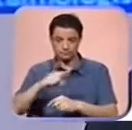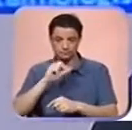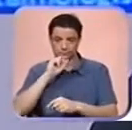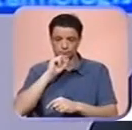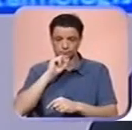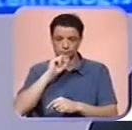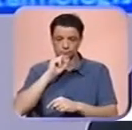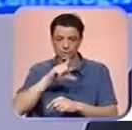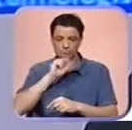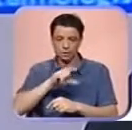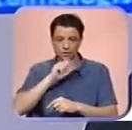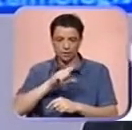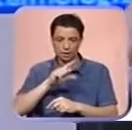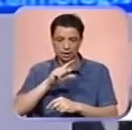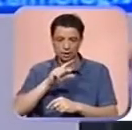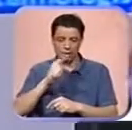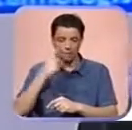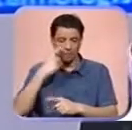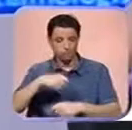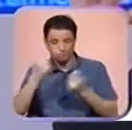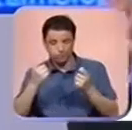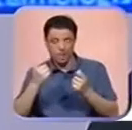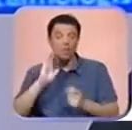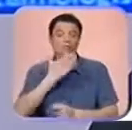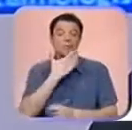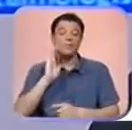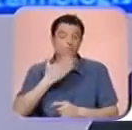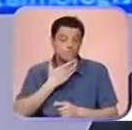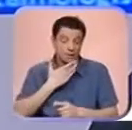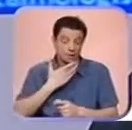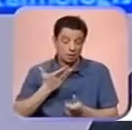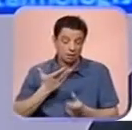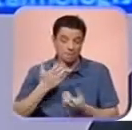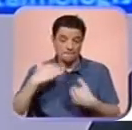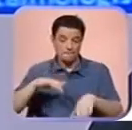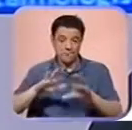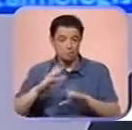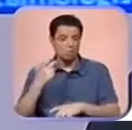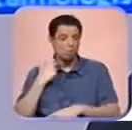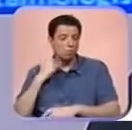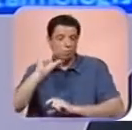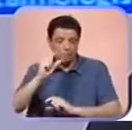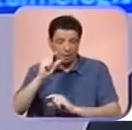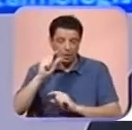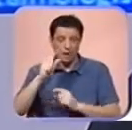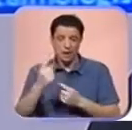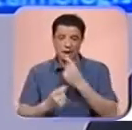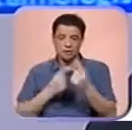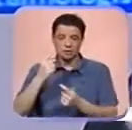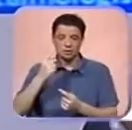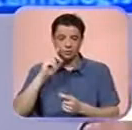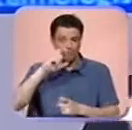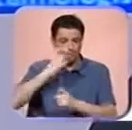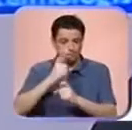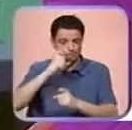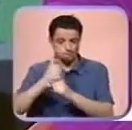ser pequenas, grandes ou muito exageradas. Nas lesões mais pequeninas, muitas vezes é só necessária uma vigilância